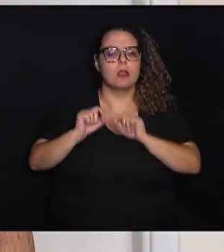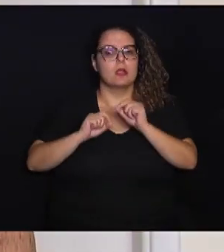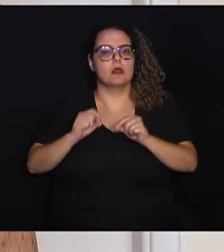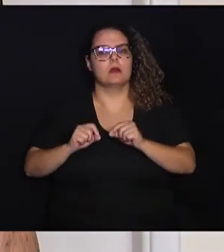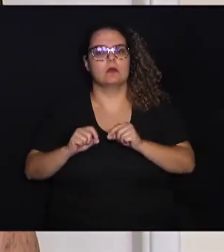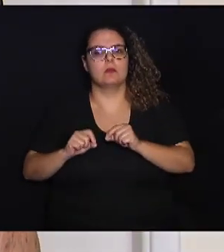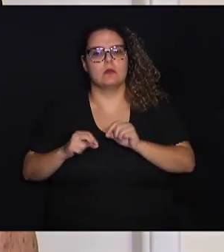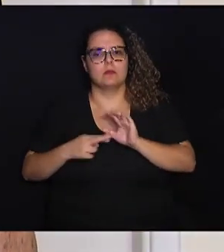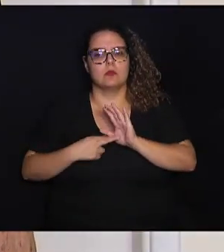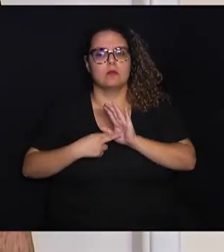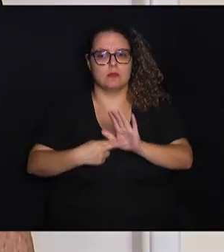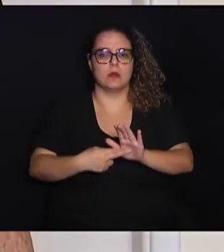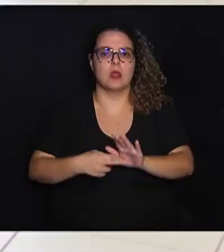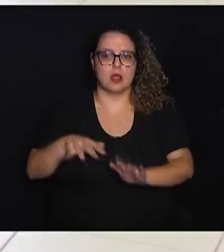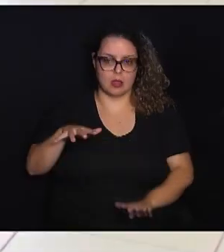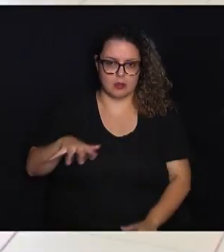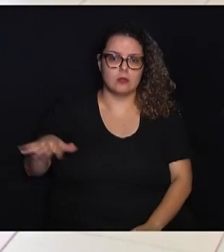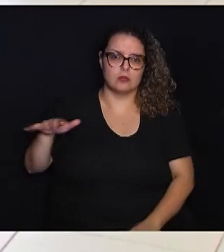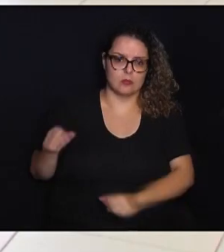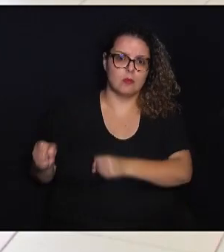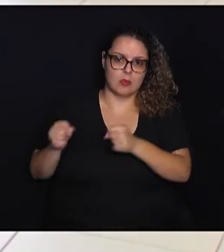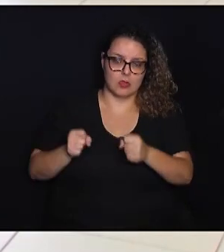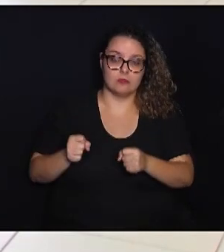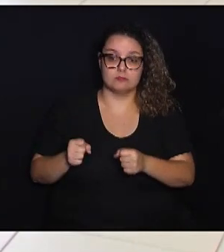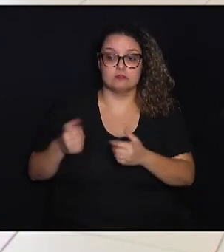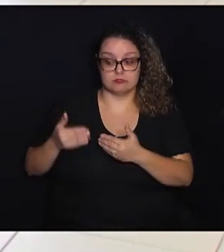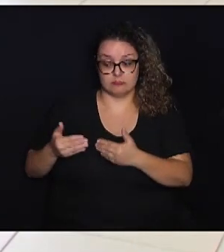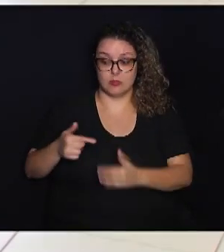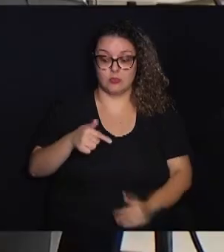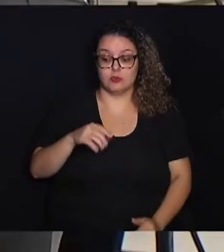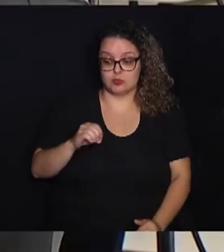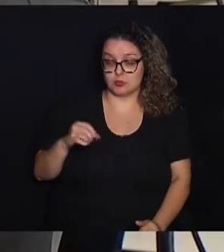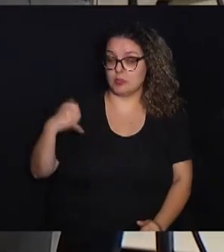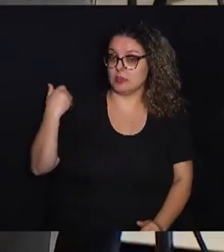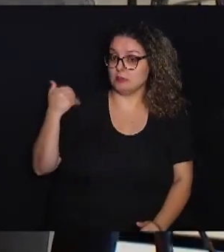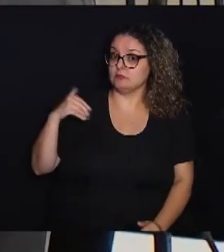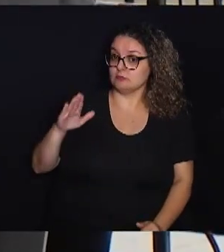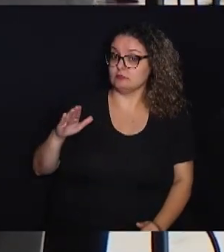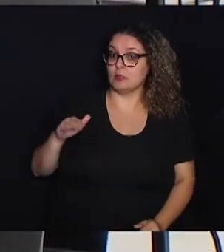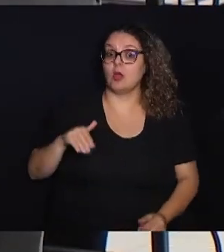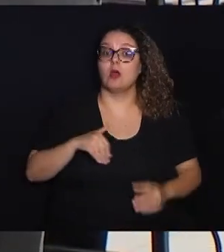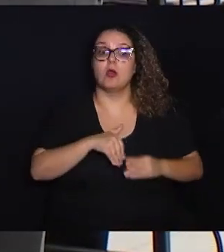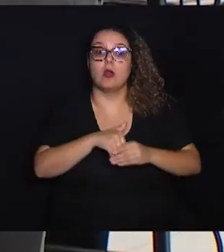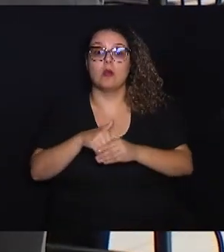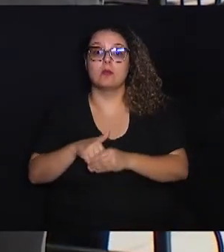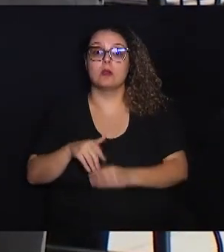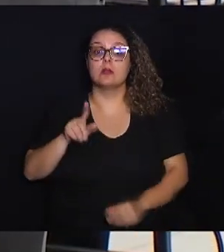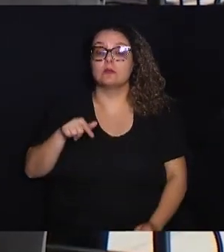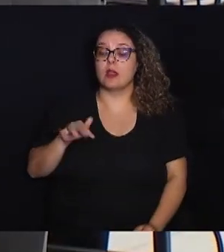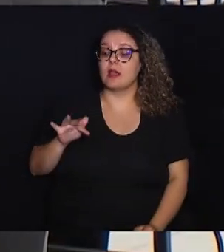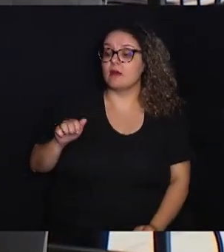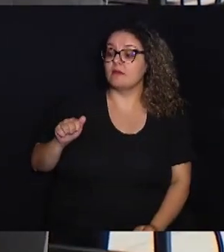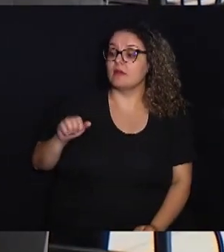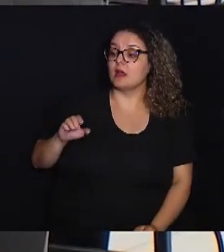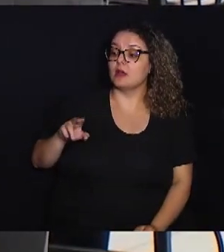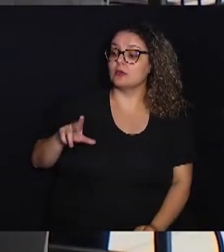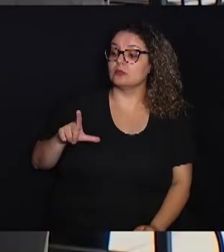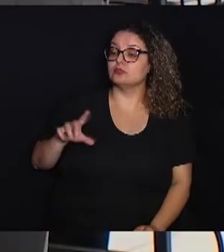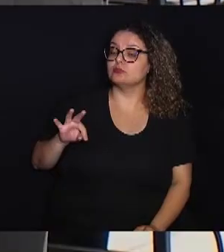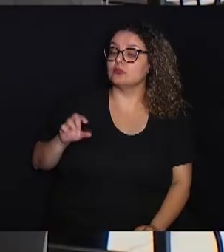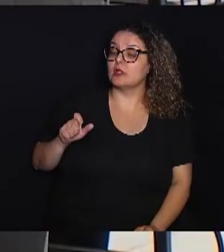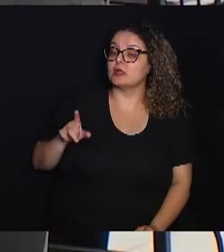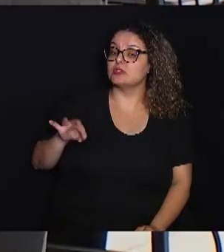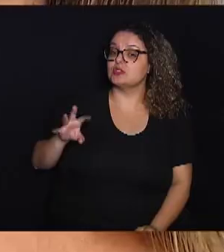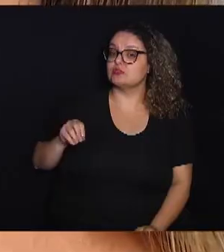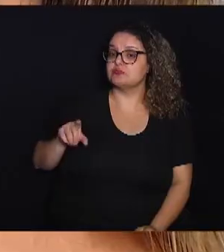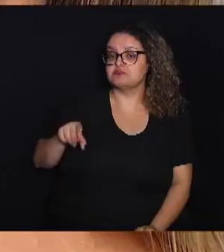nos representar. A partir dos 70 anos de idade, o voto se torna facultativo, mas não deixa de